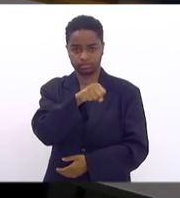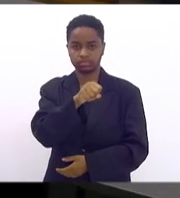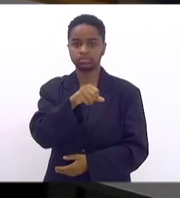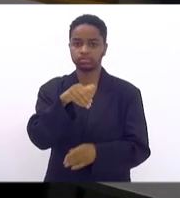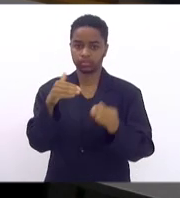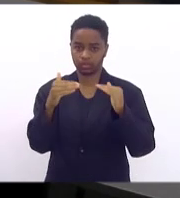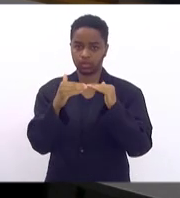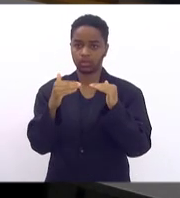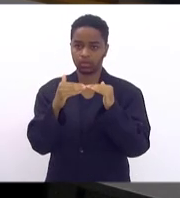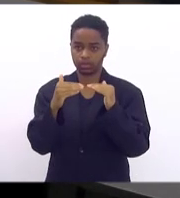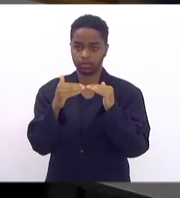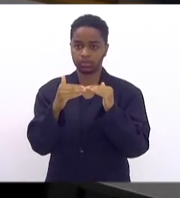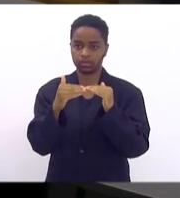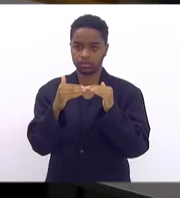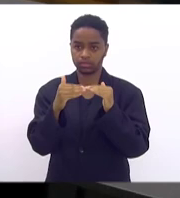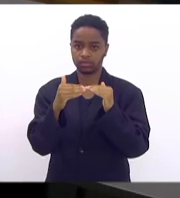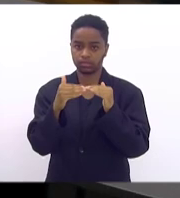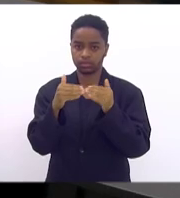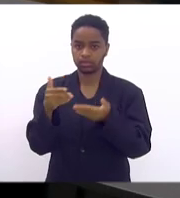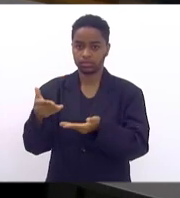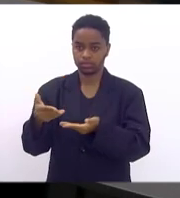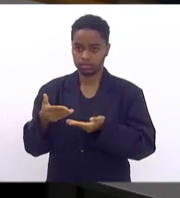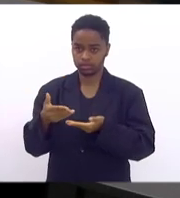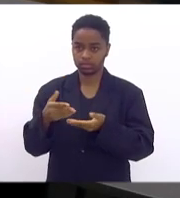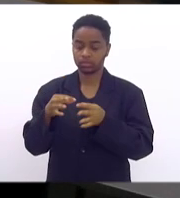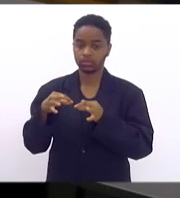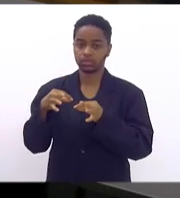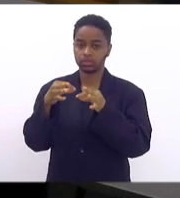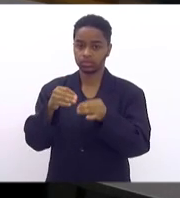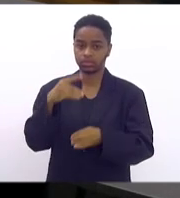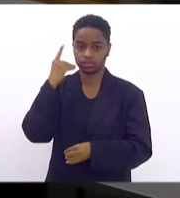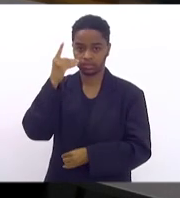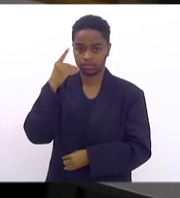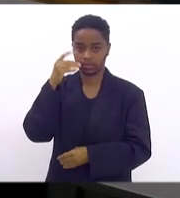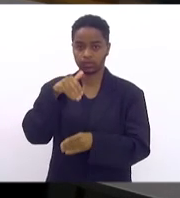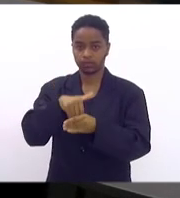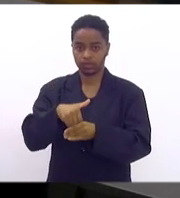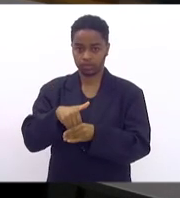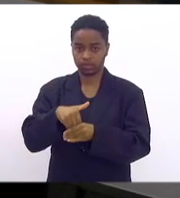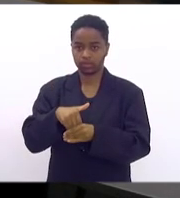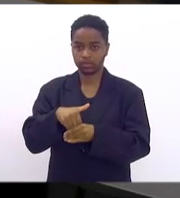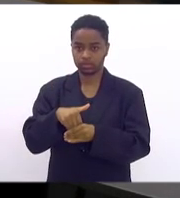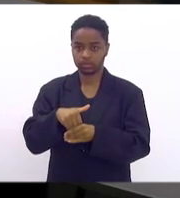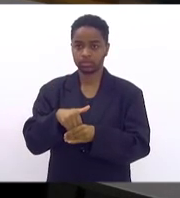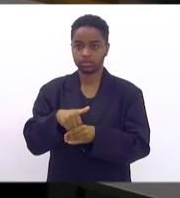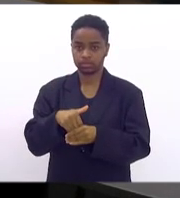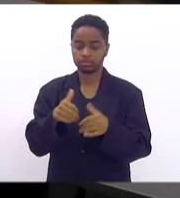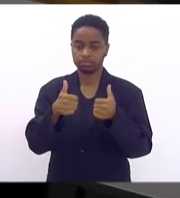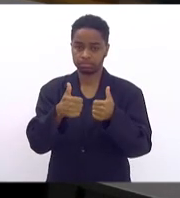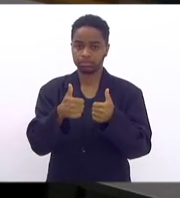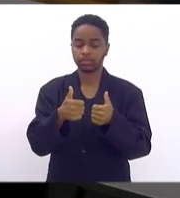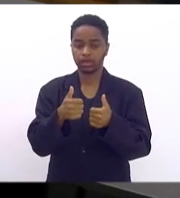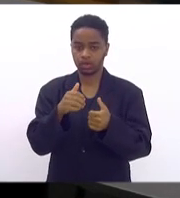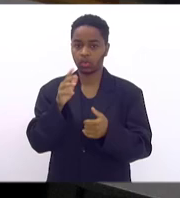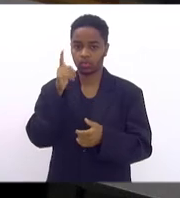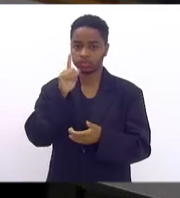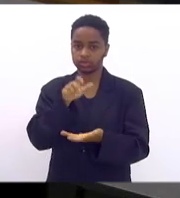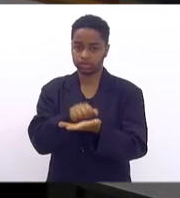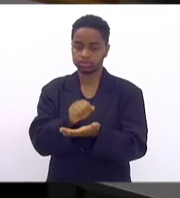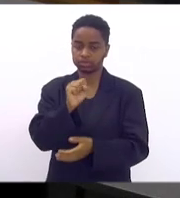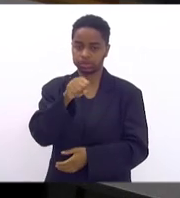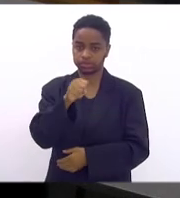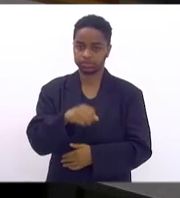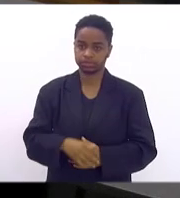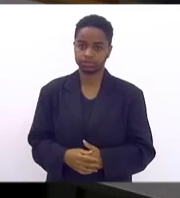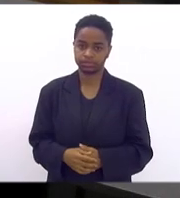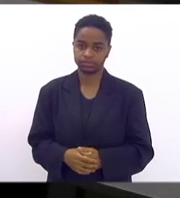Favorável. Foi favorável à convocação. Todos os deputados e deputadas que votaram até agora. Ampliação. Pois não, foi computado, sim.